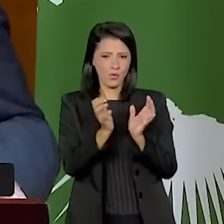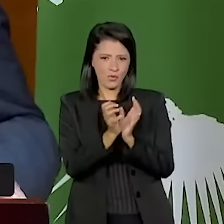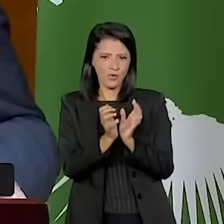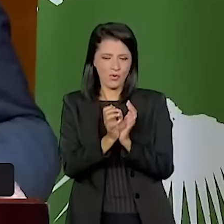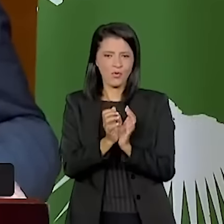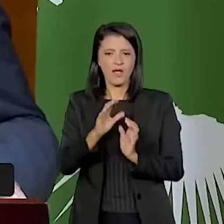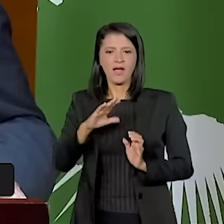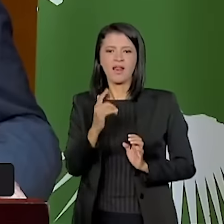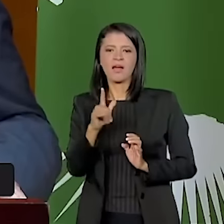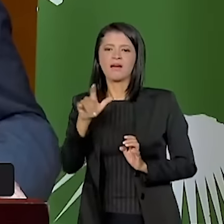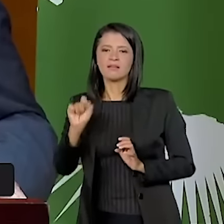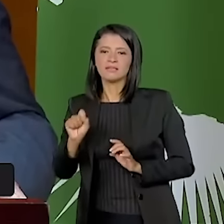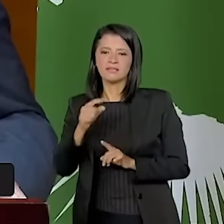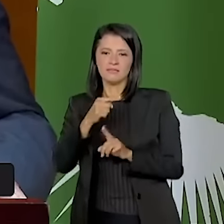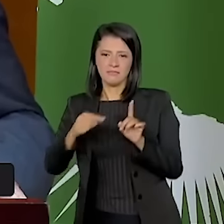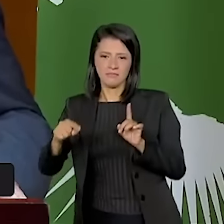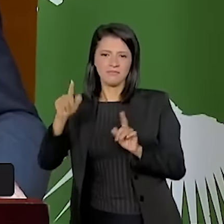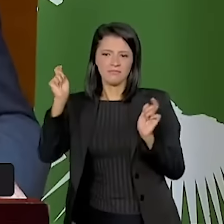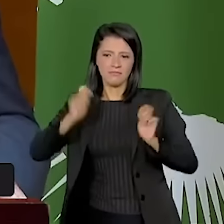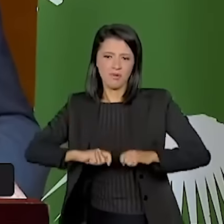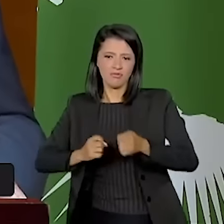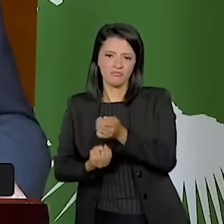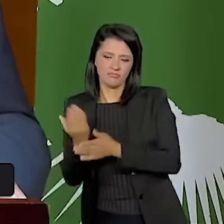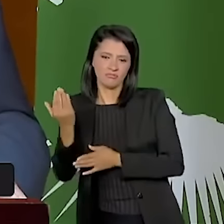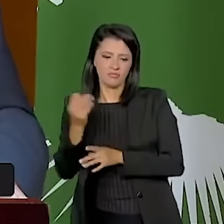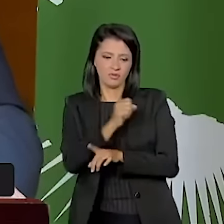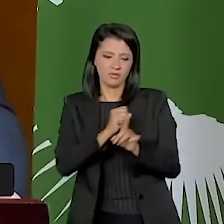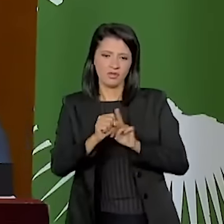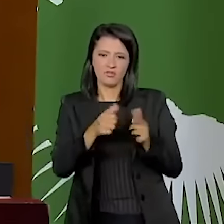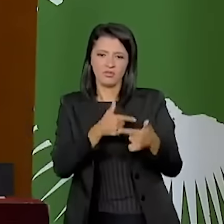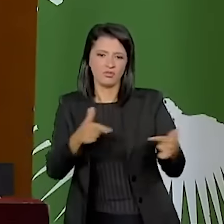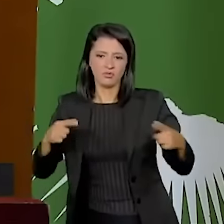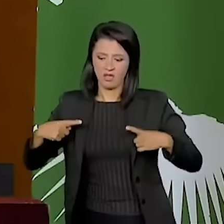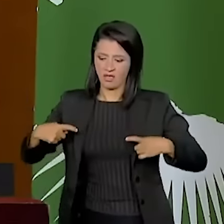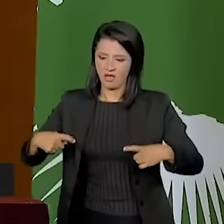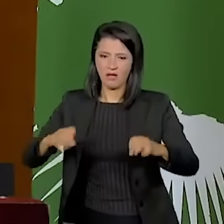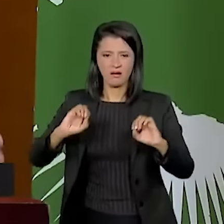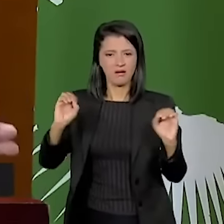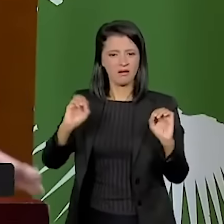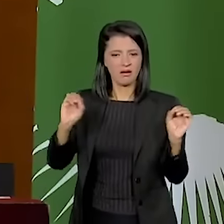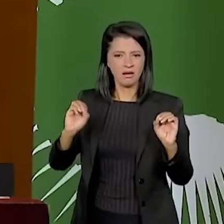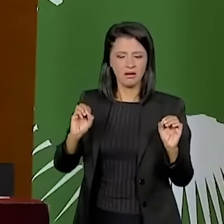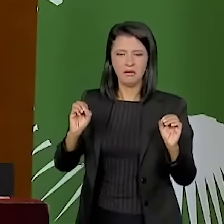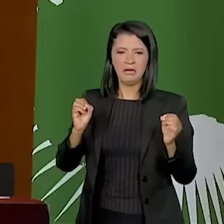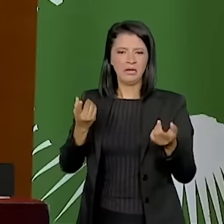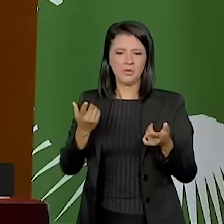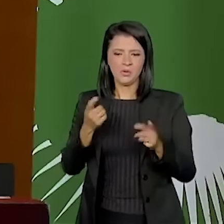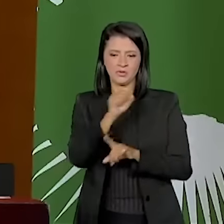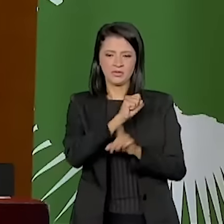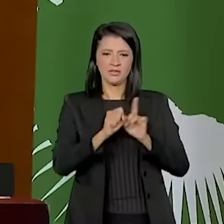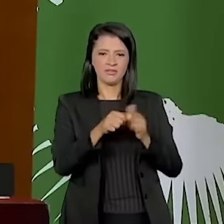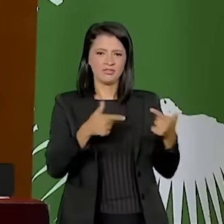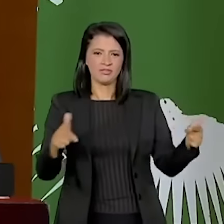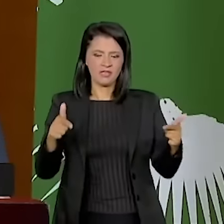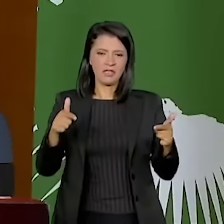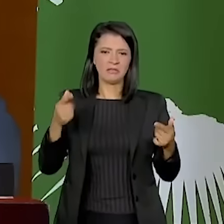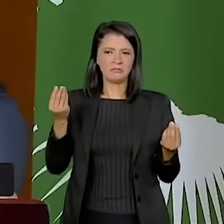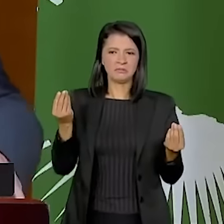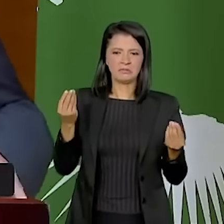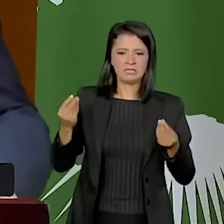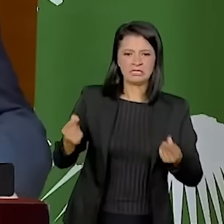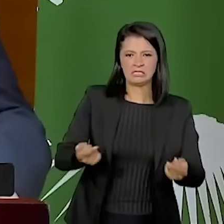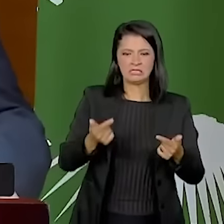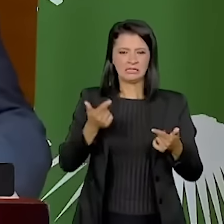nesse planeta. Uma sociedade sem guerra, uma sociedade sem banalismo, uma sociedade